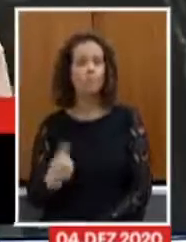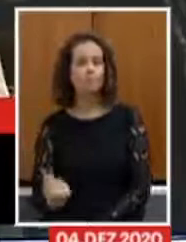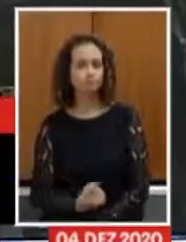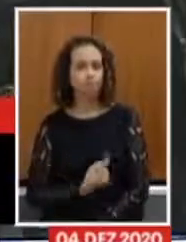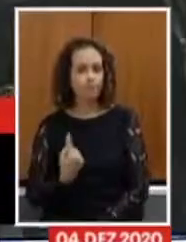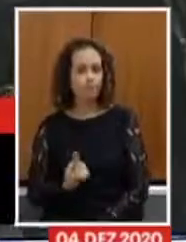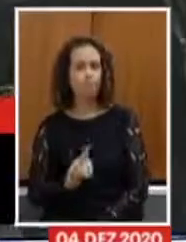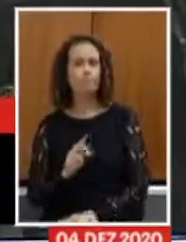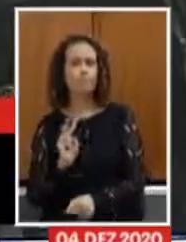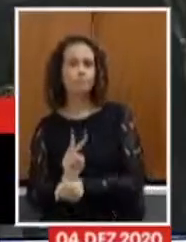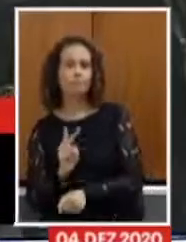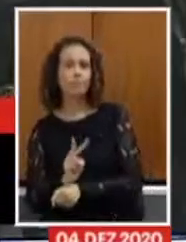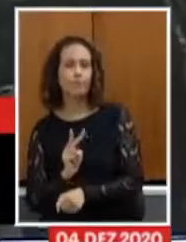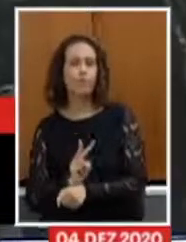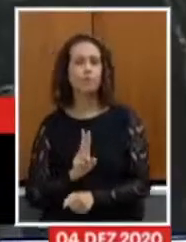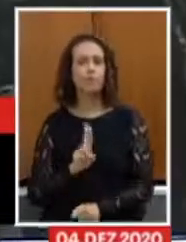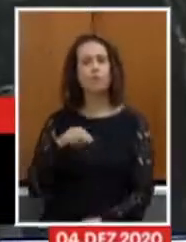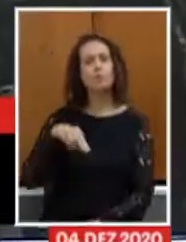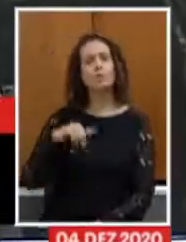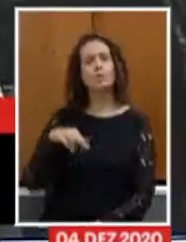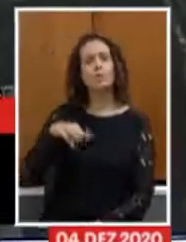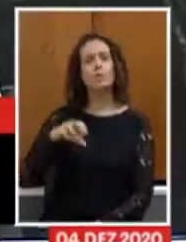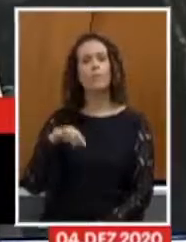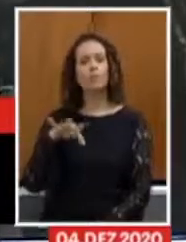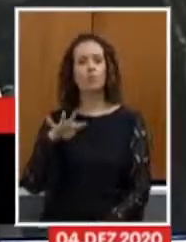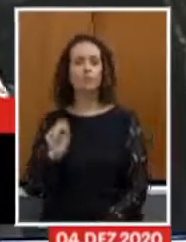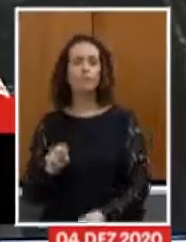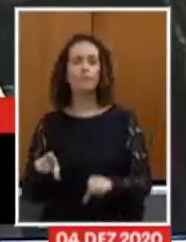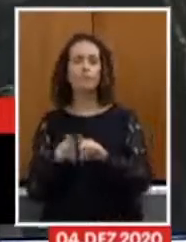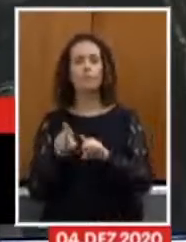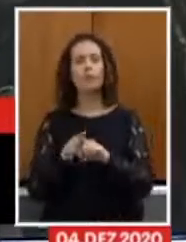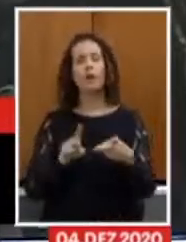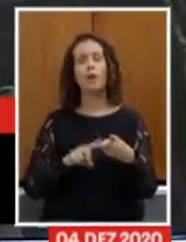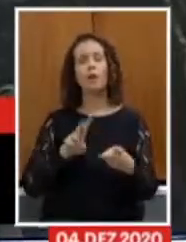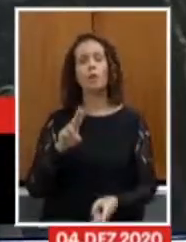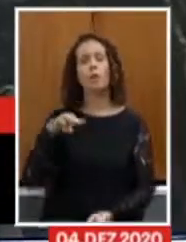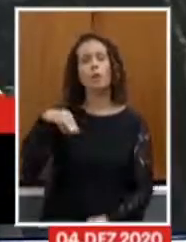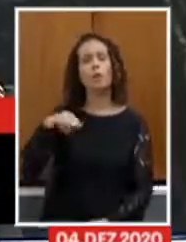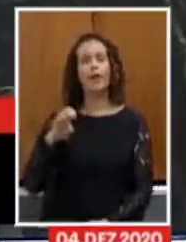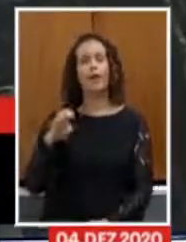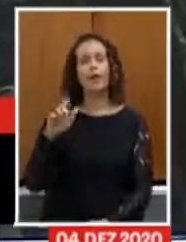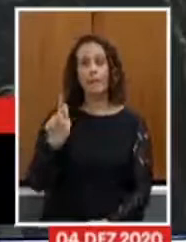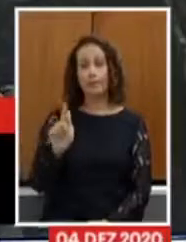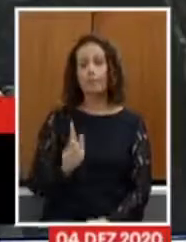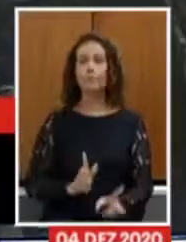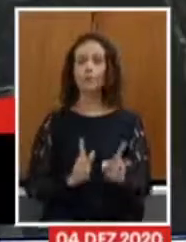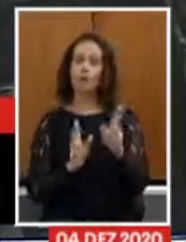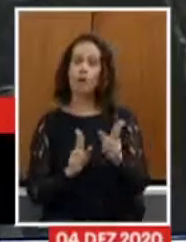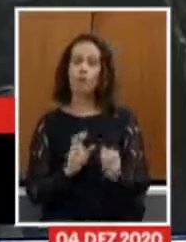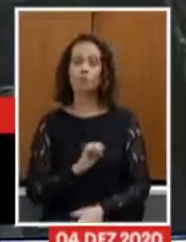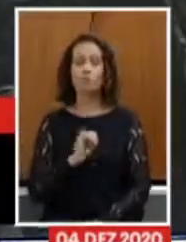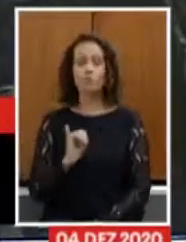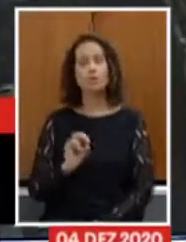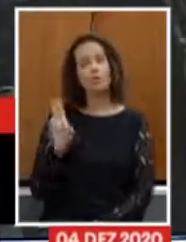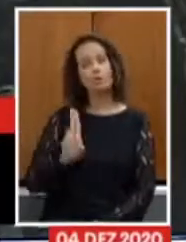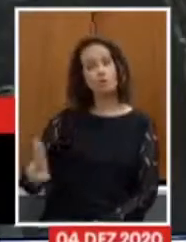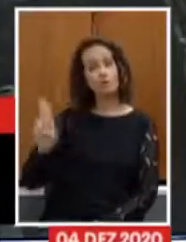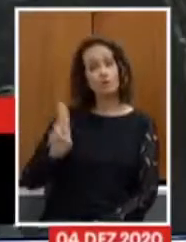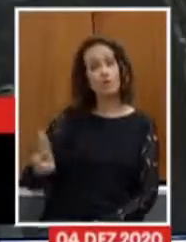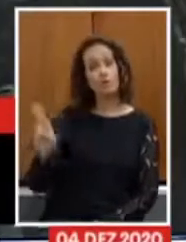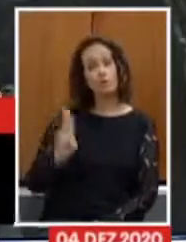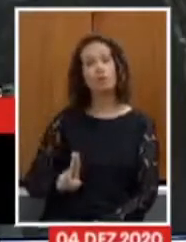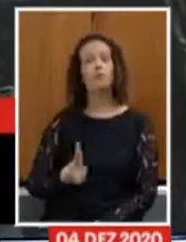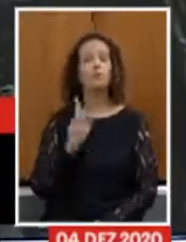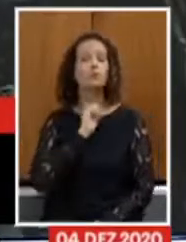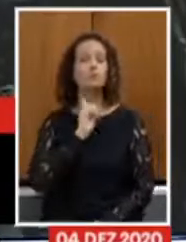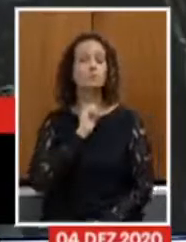cuidamos da nossa Unimontes e da nossa UENG, da mesma forma que ele tem, que a nossa Universidade do Estado de Minas